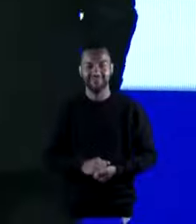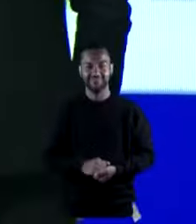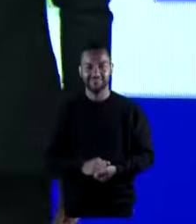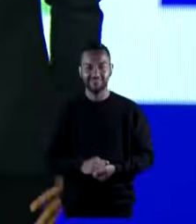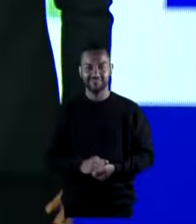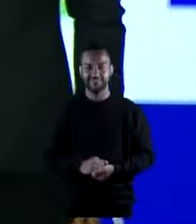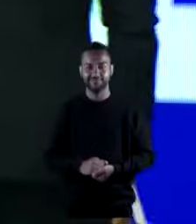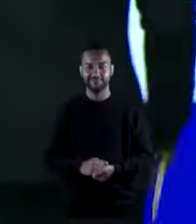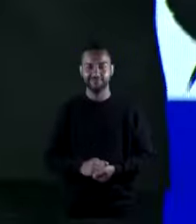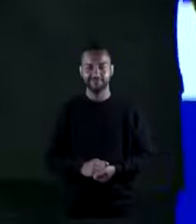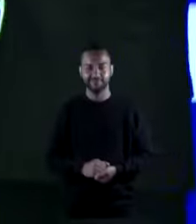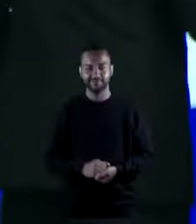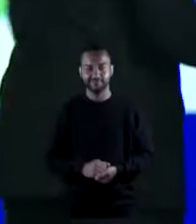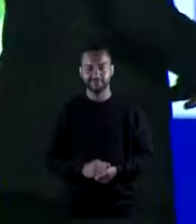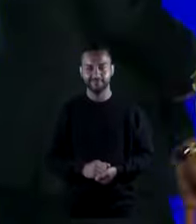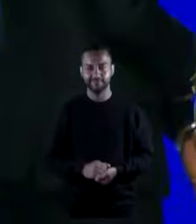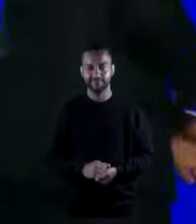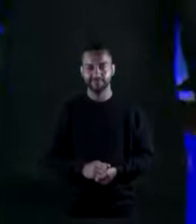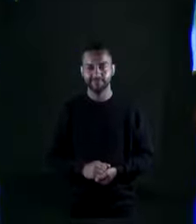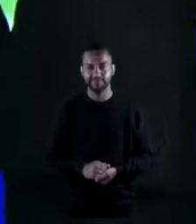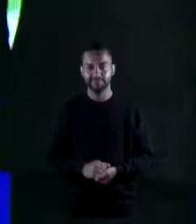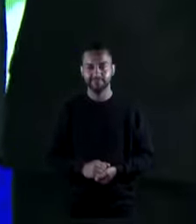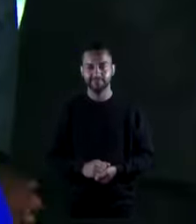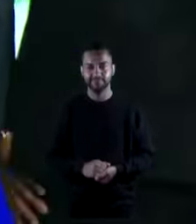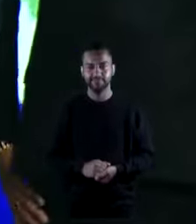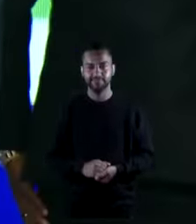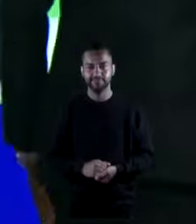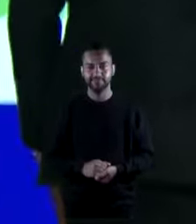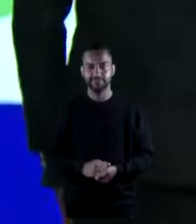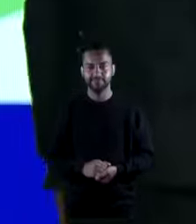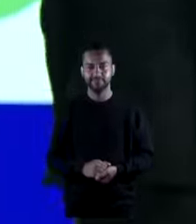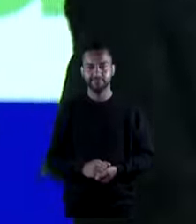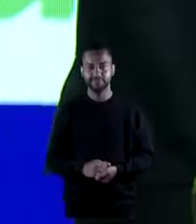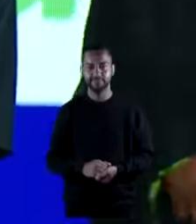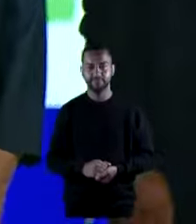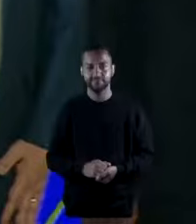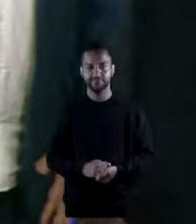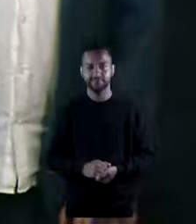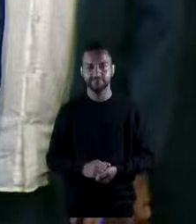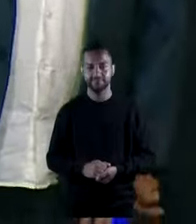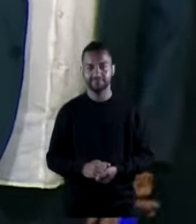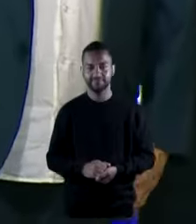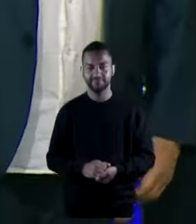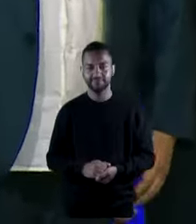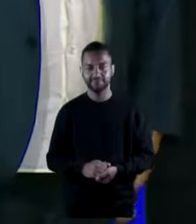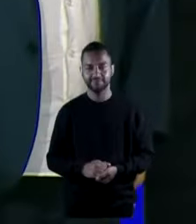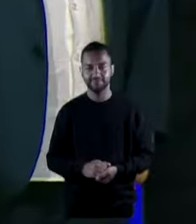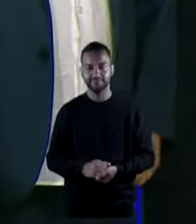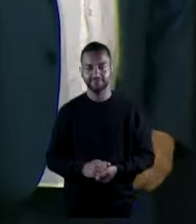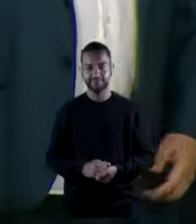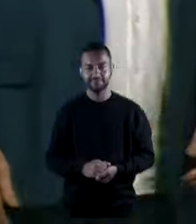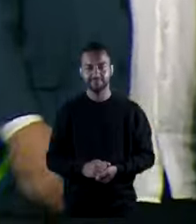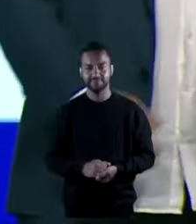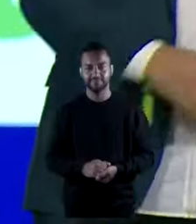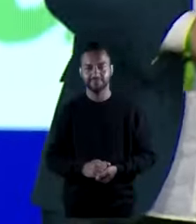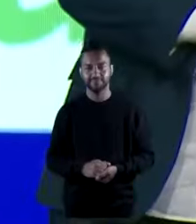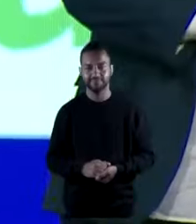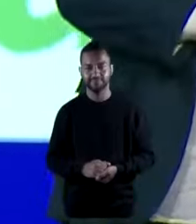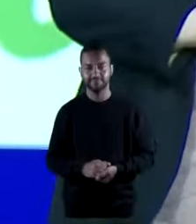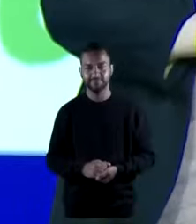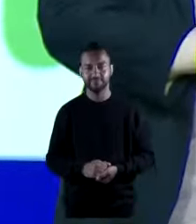que canta e vibra, defesa que ninguém passa,